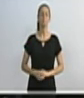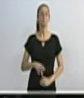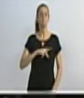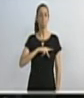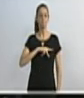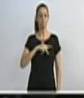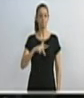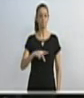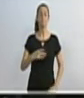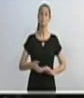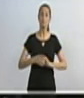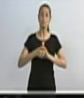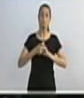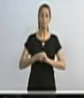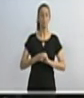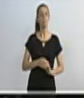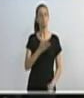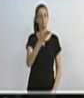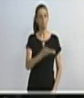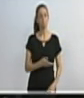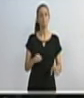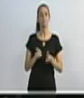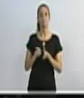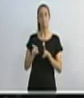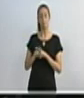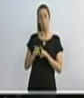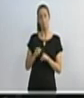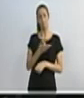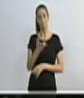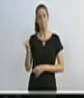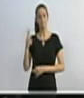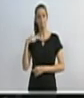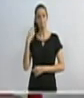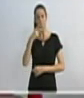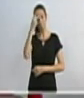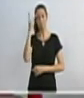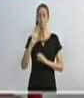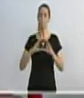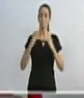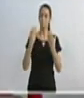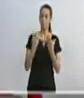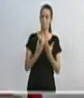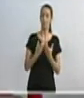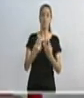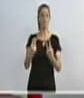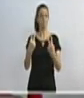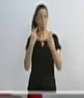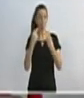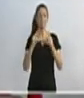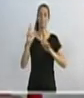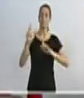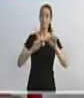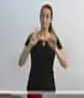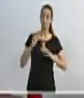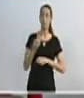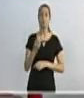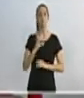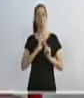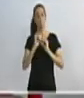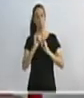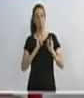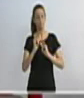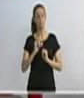Presidente, cumprimentando o senhor, cumprimento demais vereadores, comunidade que nos acompanha nos meios de comunicação, comunidade aqui em